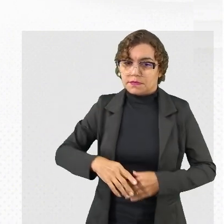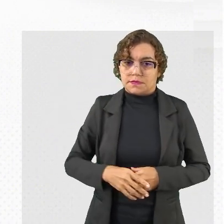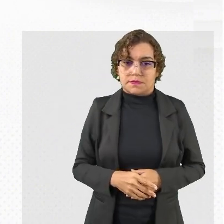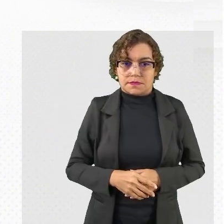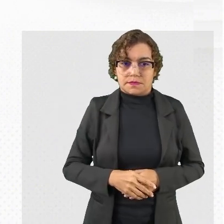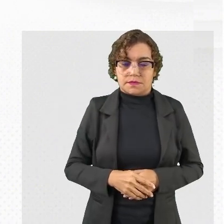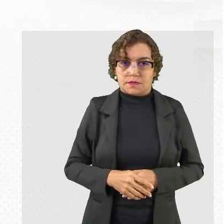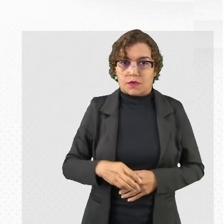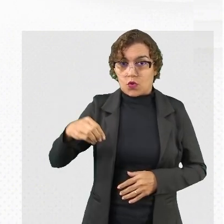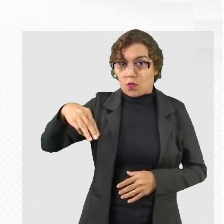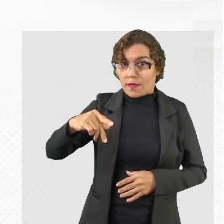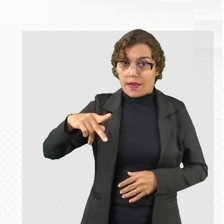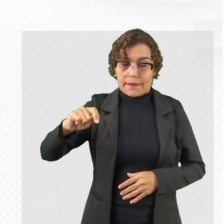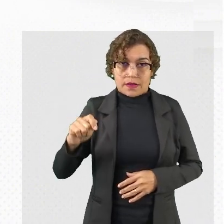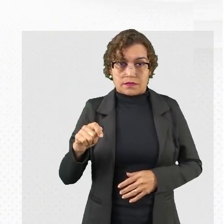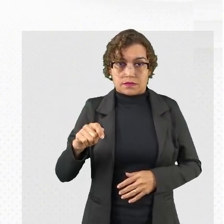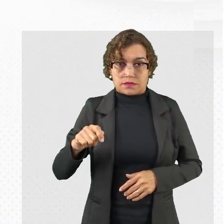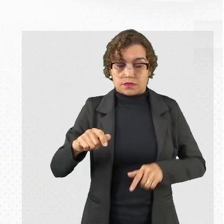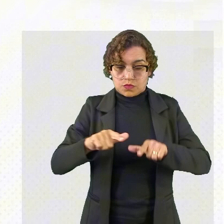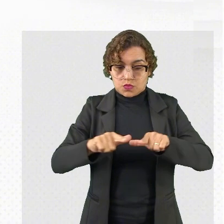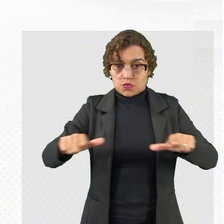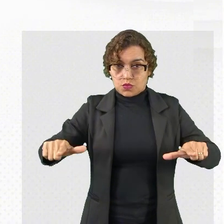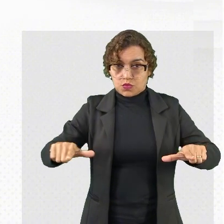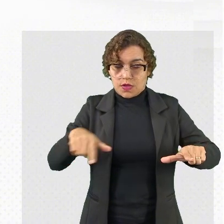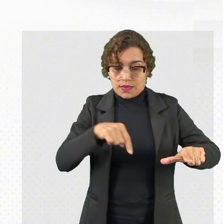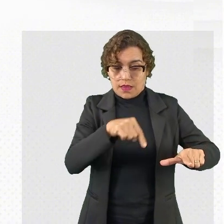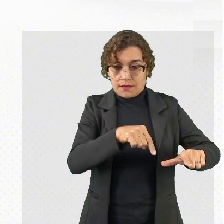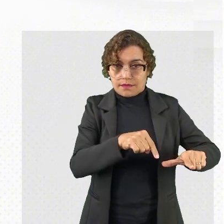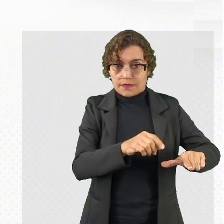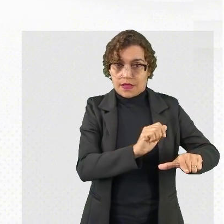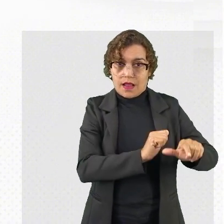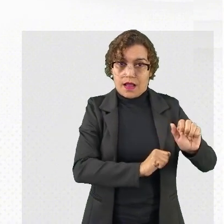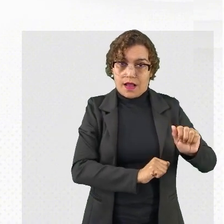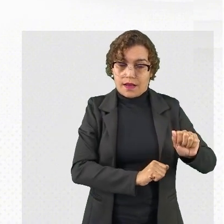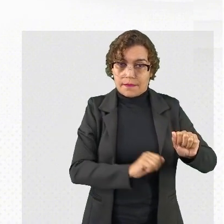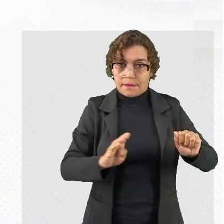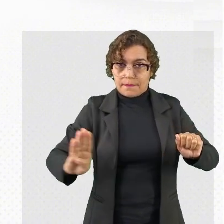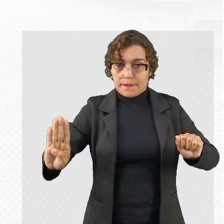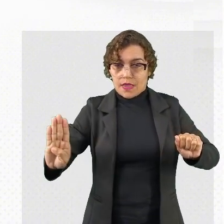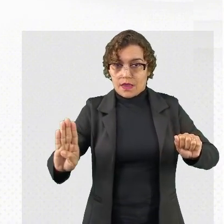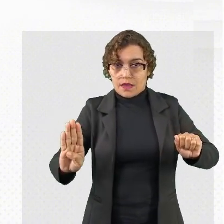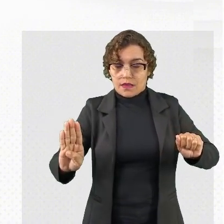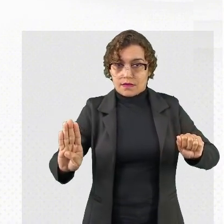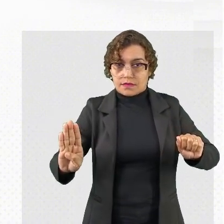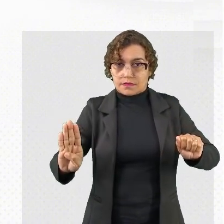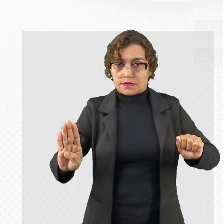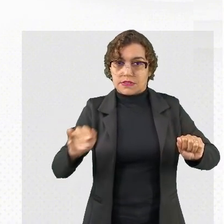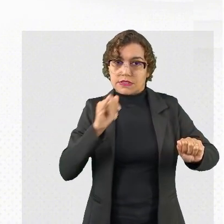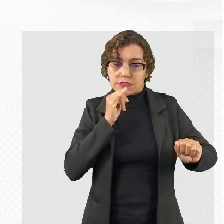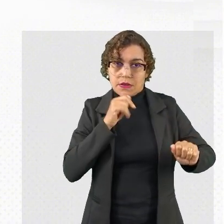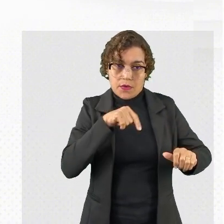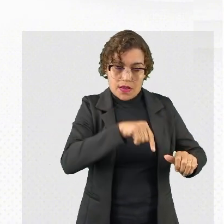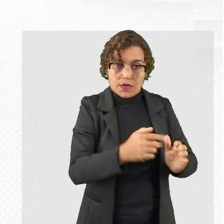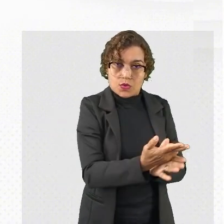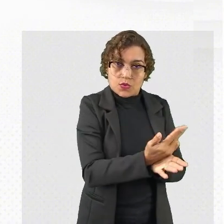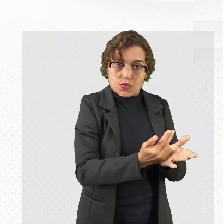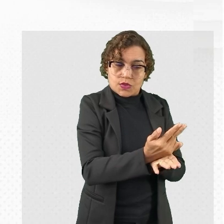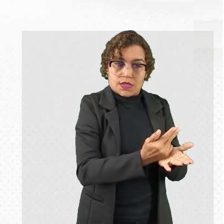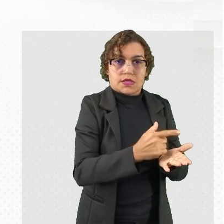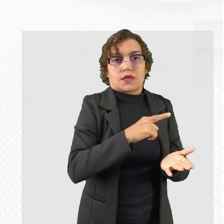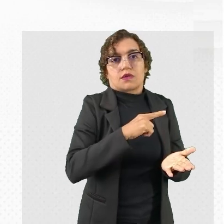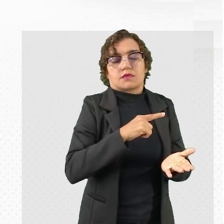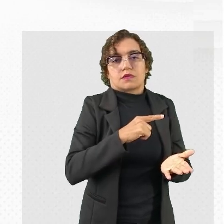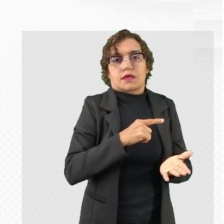no mapa, cidade A e uma cidade B. No mapa, essa distância, eu vou chamar de D minúsculo, é de